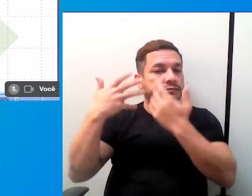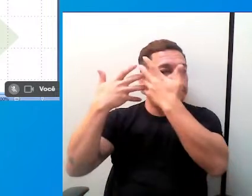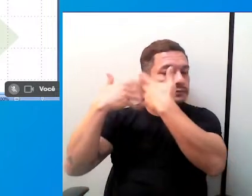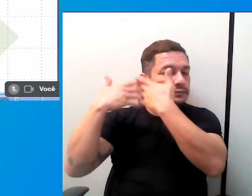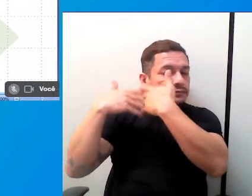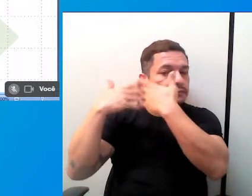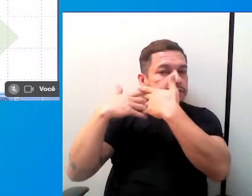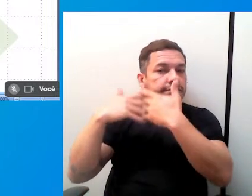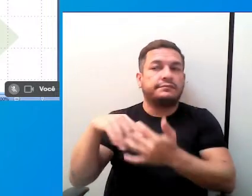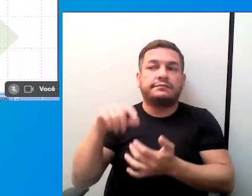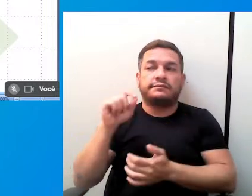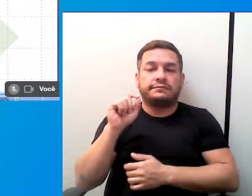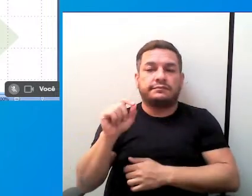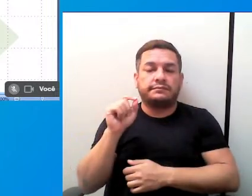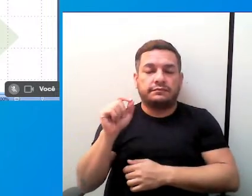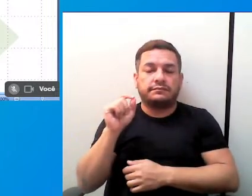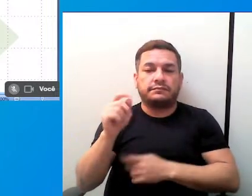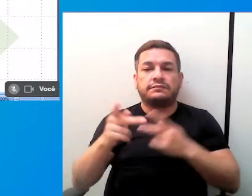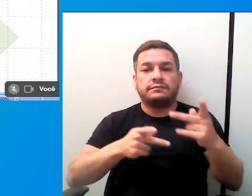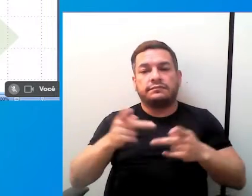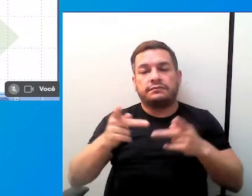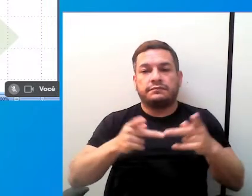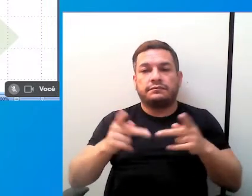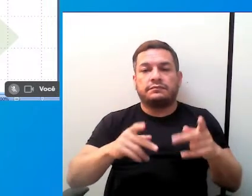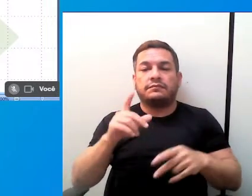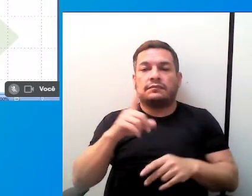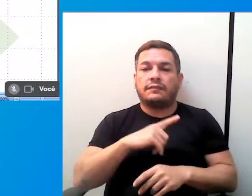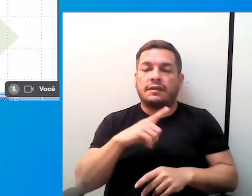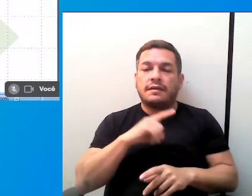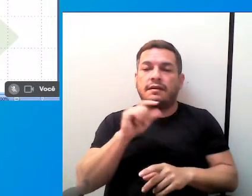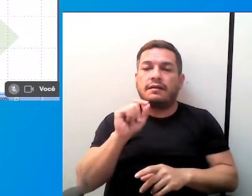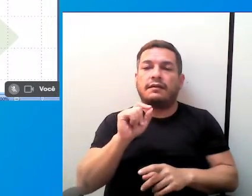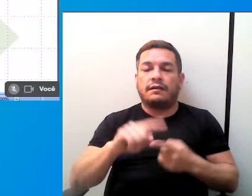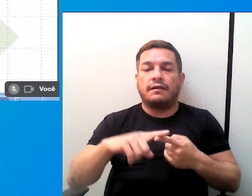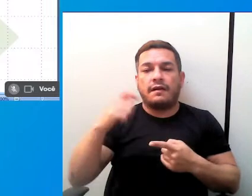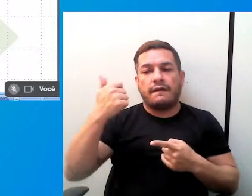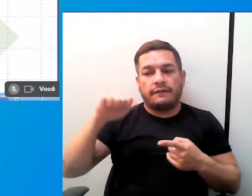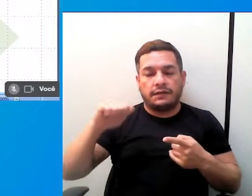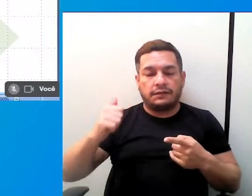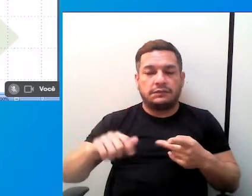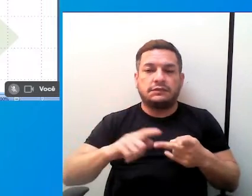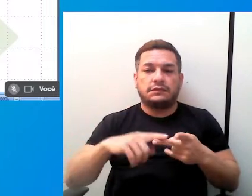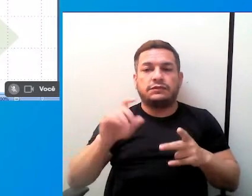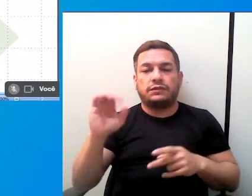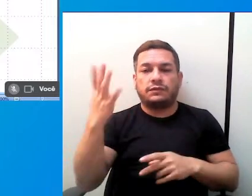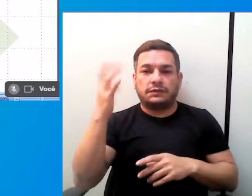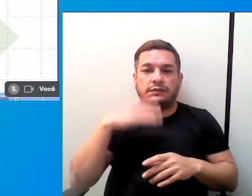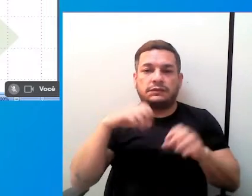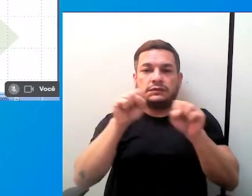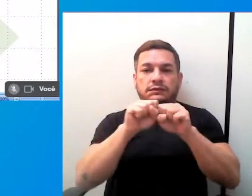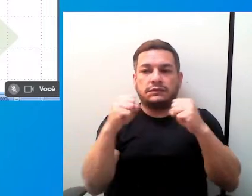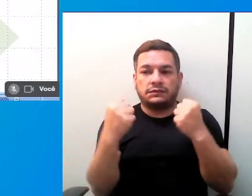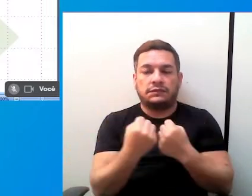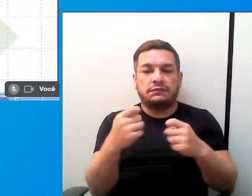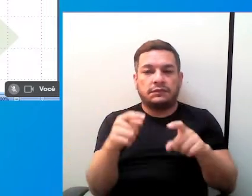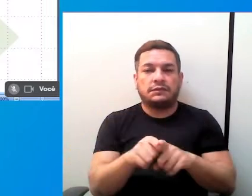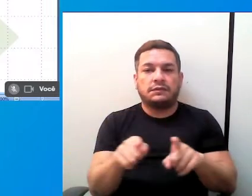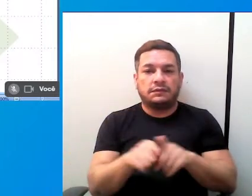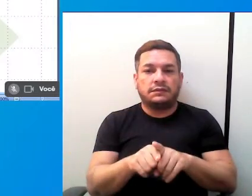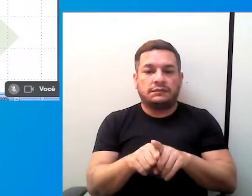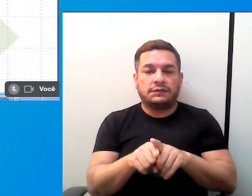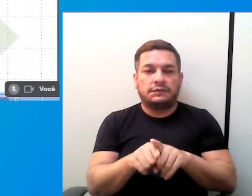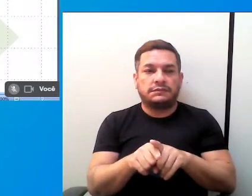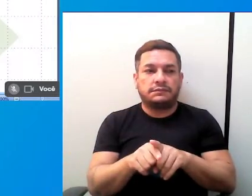reflexão do projeto, né, onde nós temos a avaliação, que já ocorre nos seminários e também ocorre no departamento